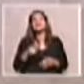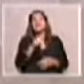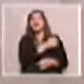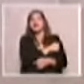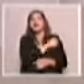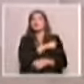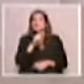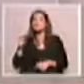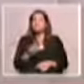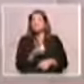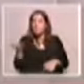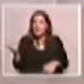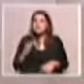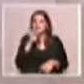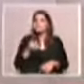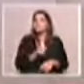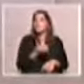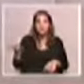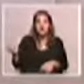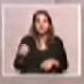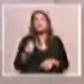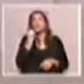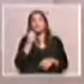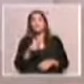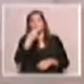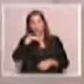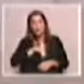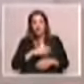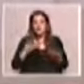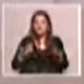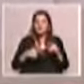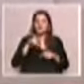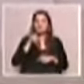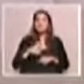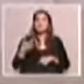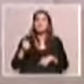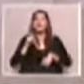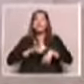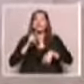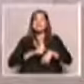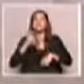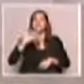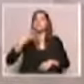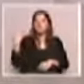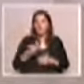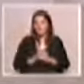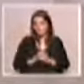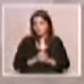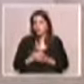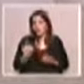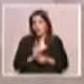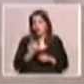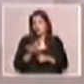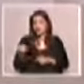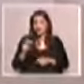casa, quantas pessoas têm o agregado familiar, qual é a forma de o comer e, nomeadamente, o momento do dia. Uma das coisas que acontece